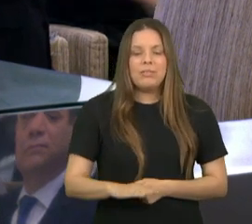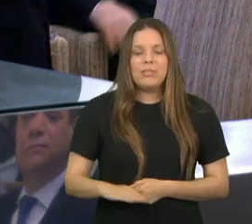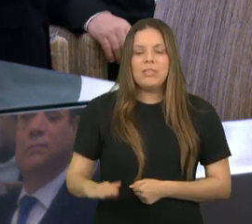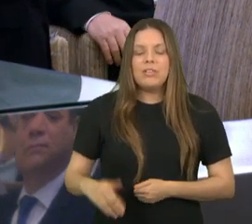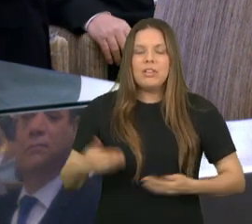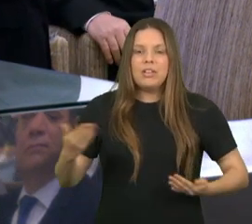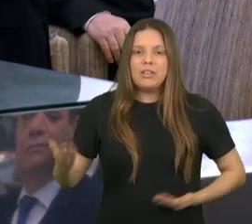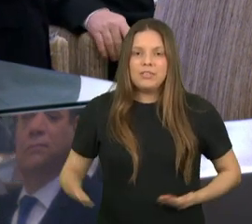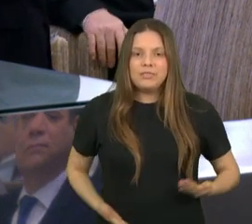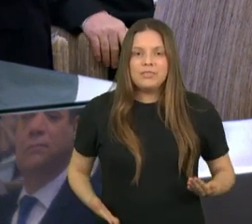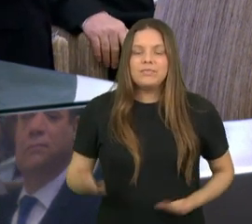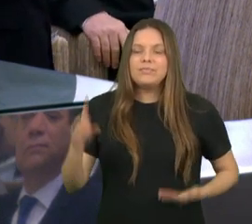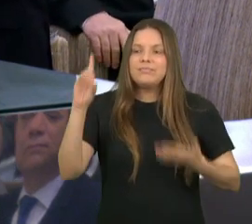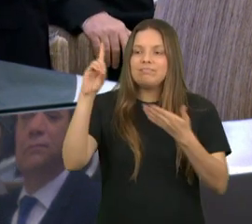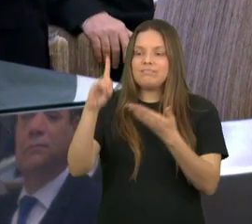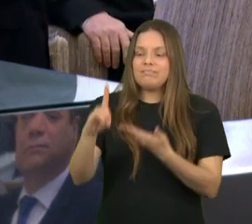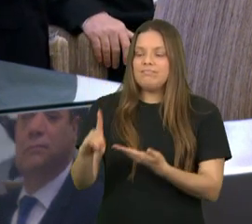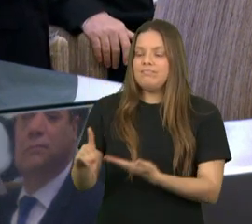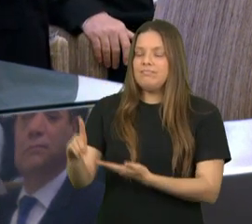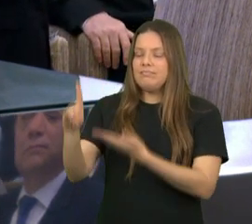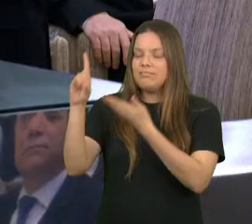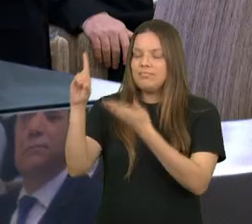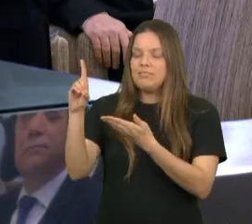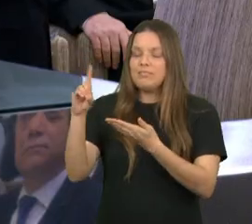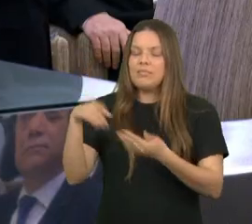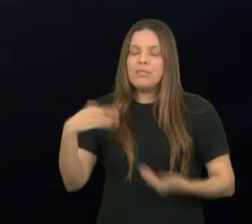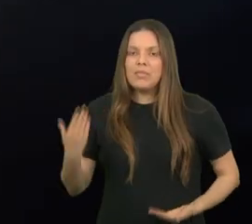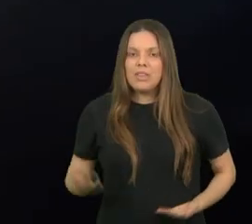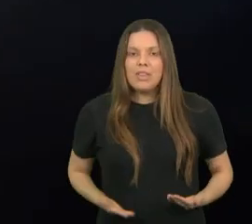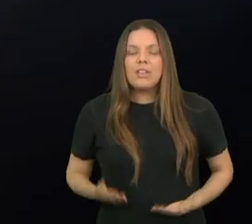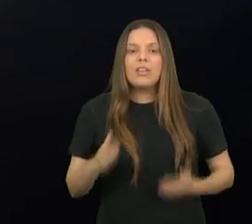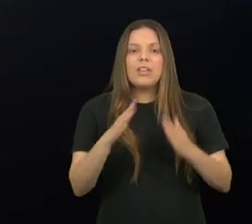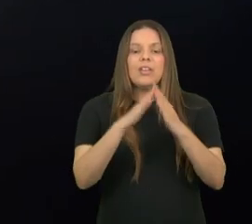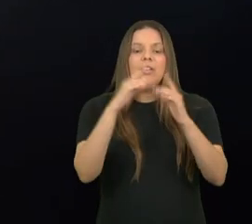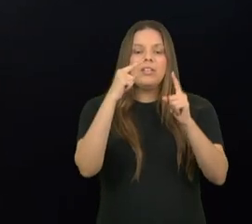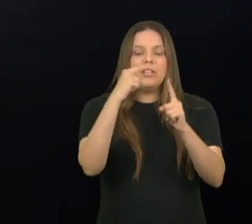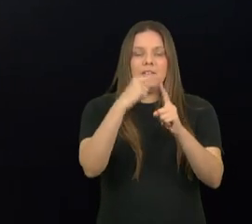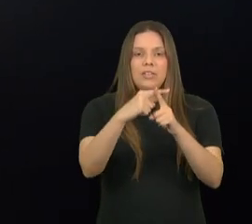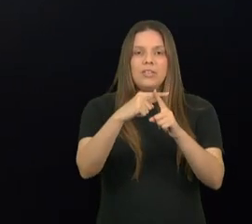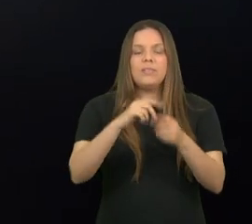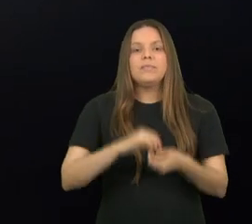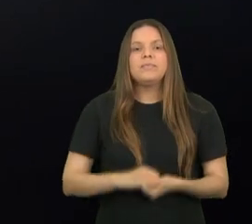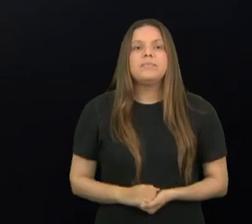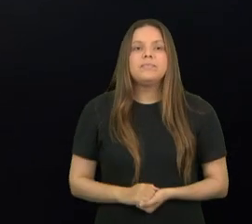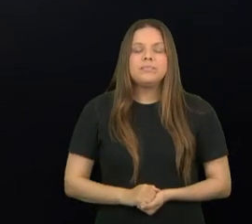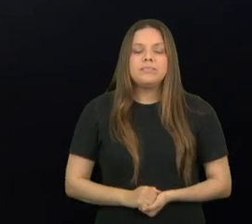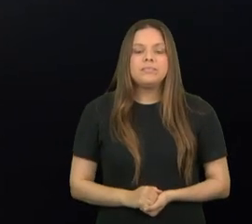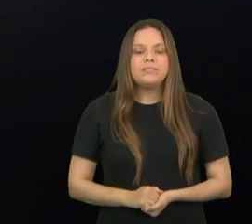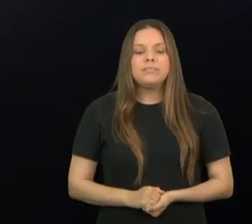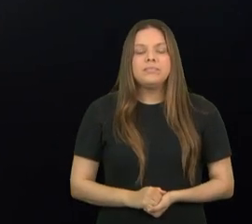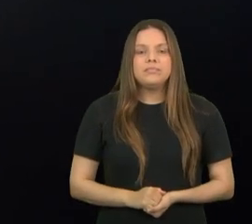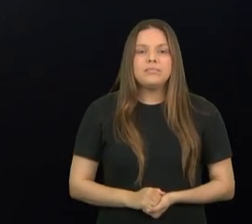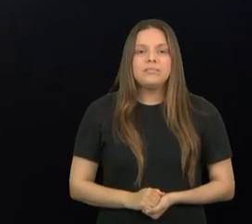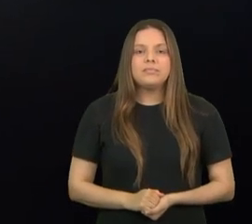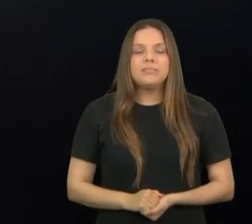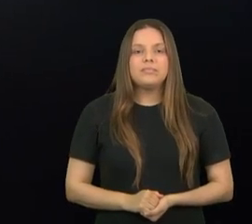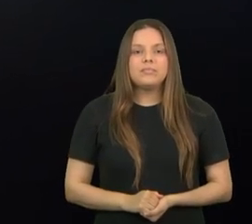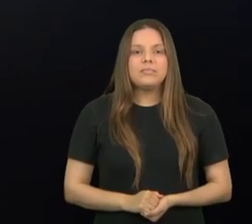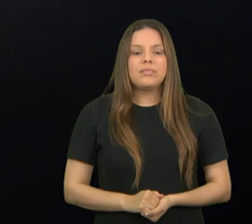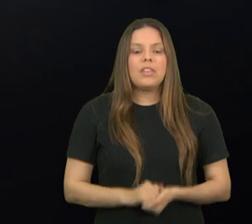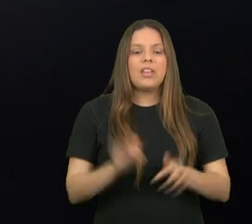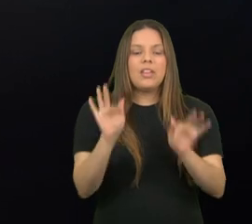igreja. Amar a igreja. E foi esse legado que nós dissemos ontem, que a gente na